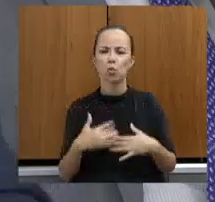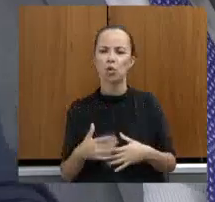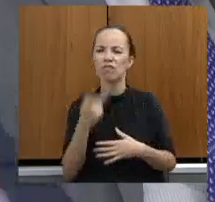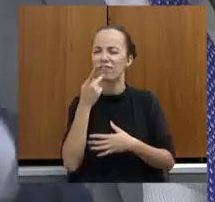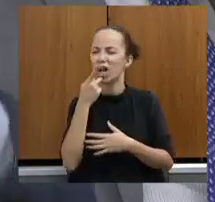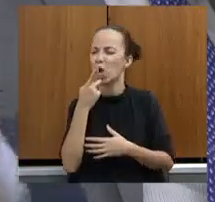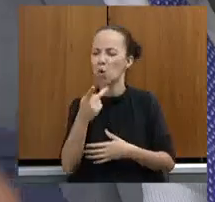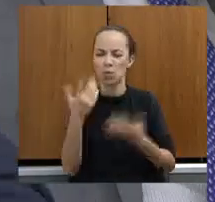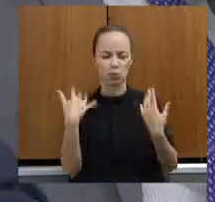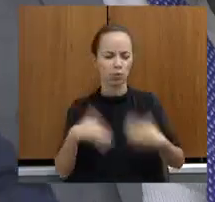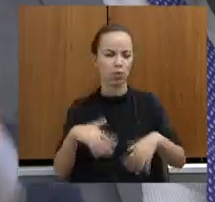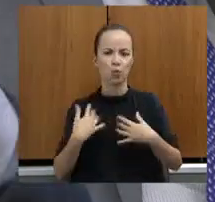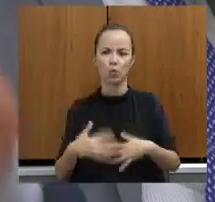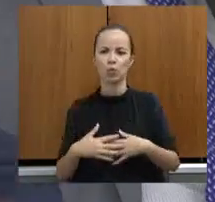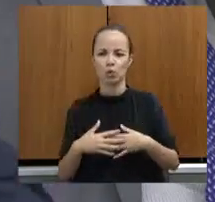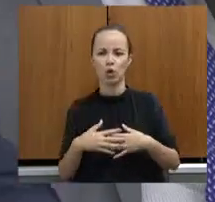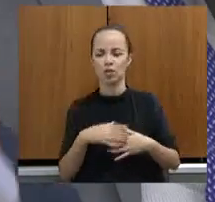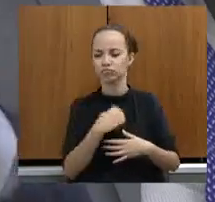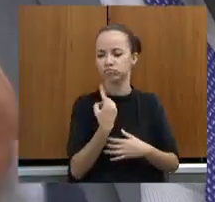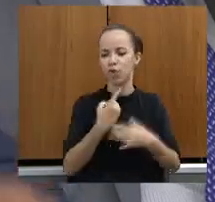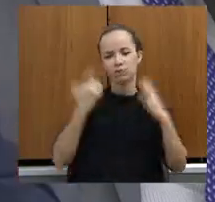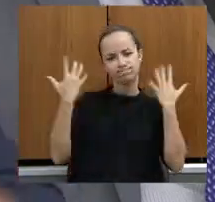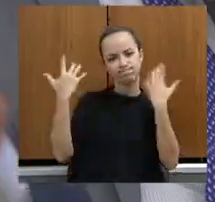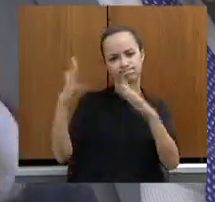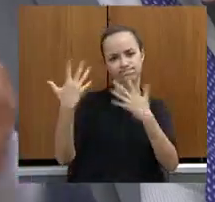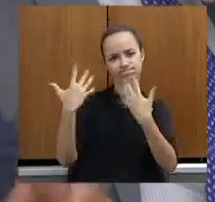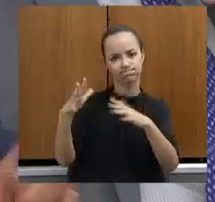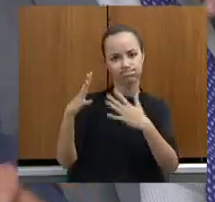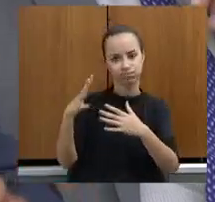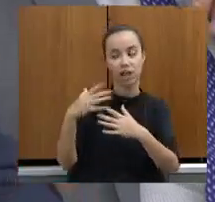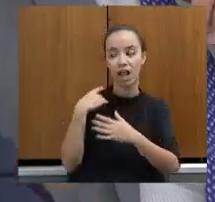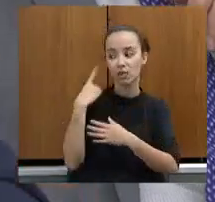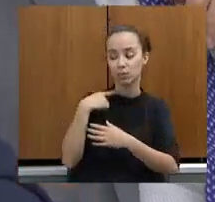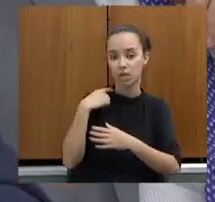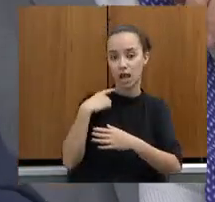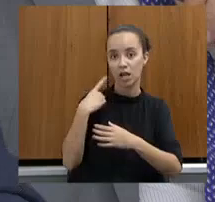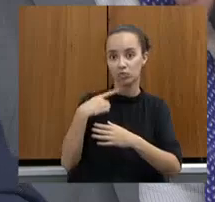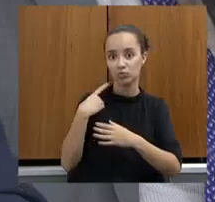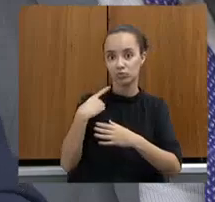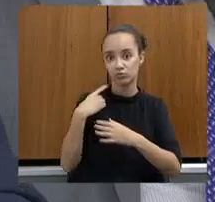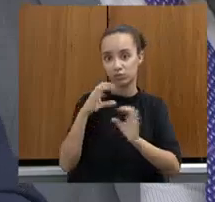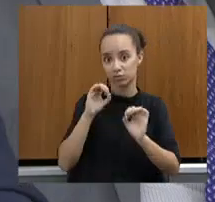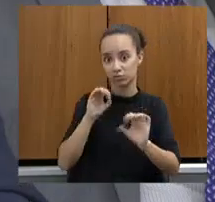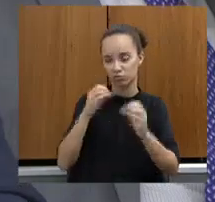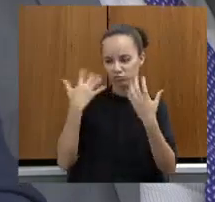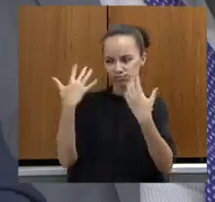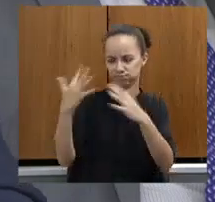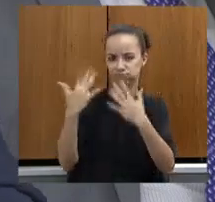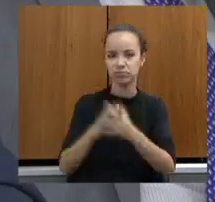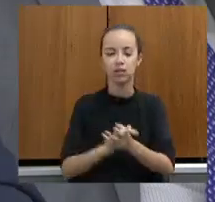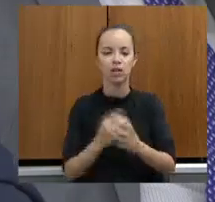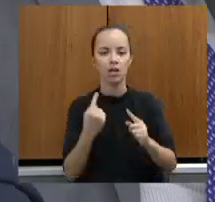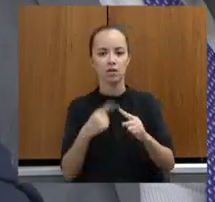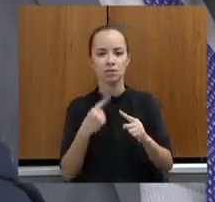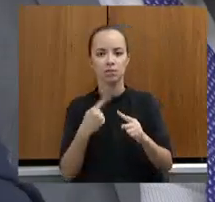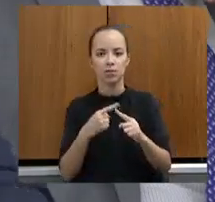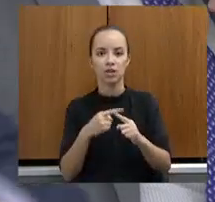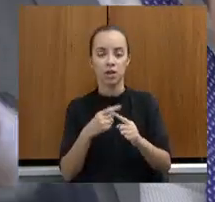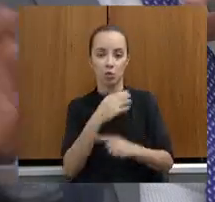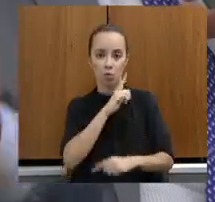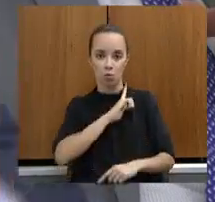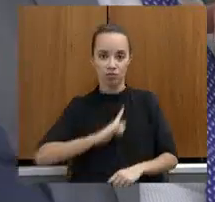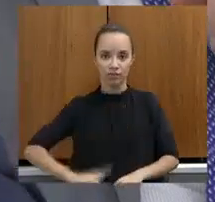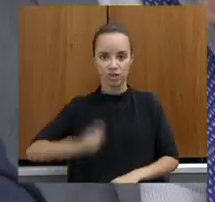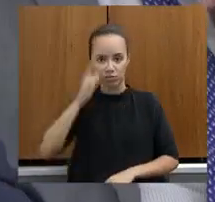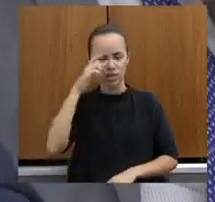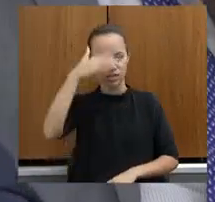que falou foi elogiado aplaudido pelos servidores da educação porque Sem dúvida alguma o governo Zema